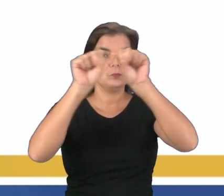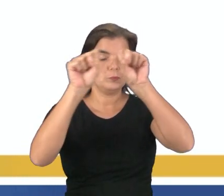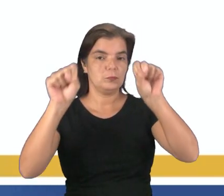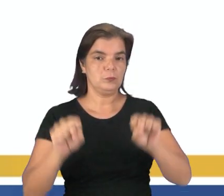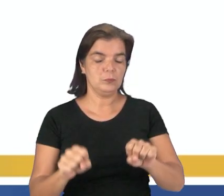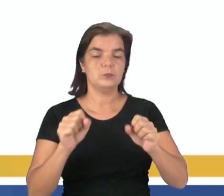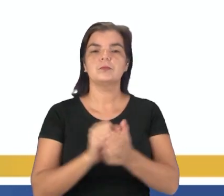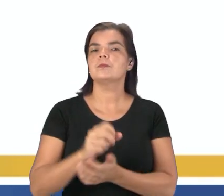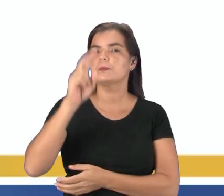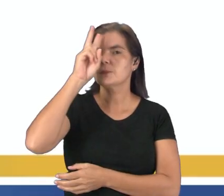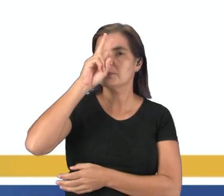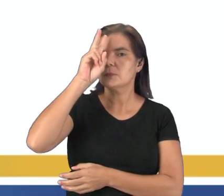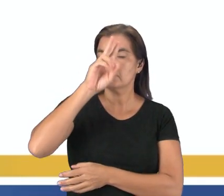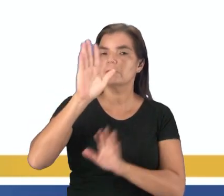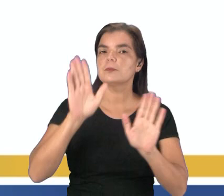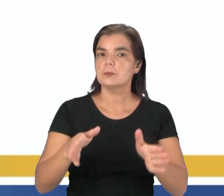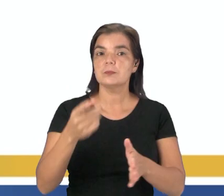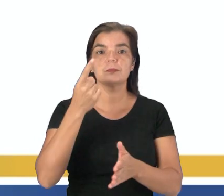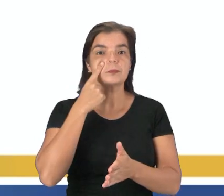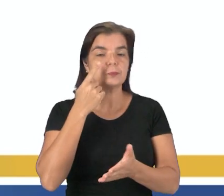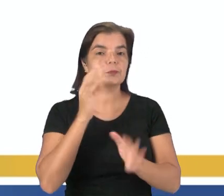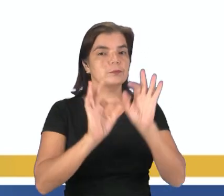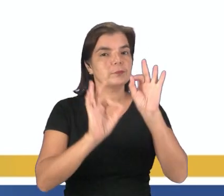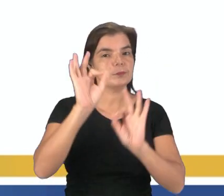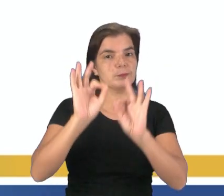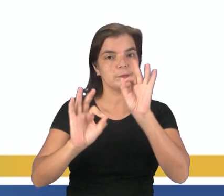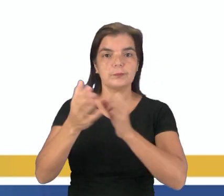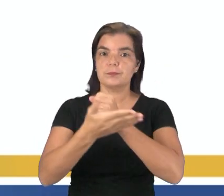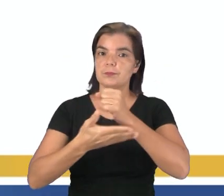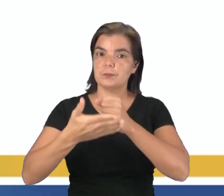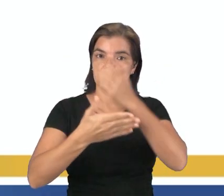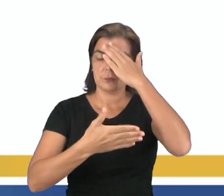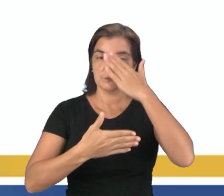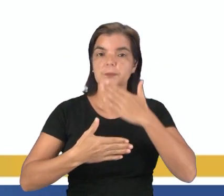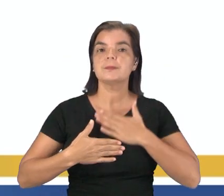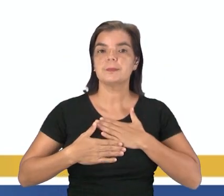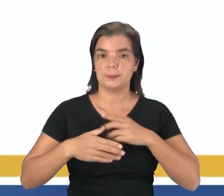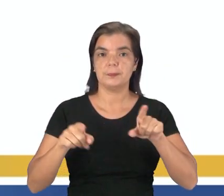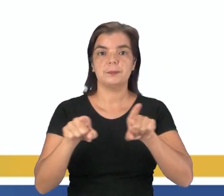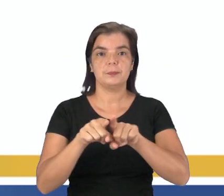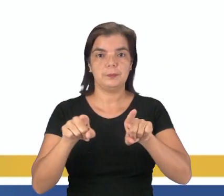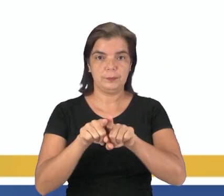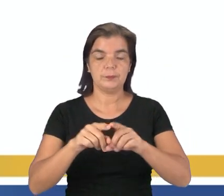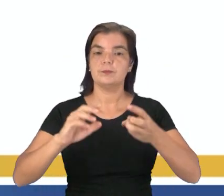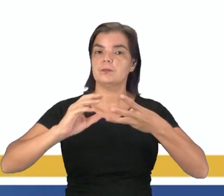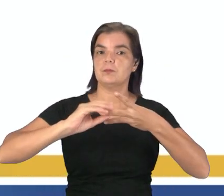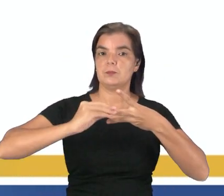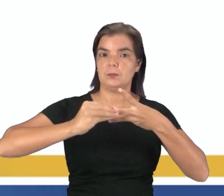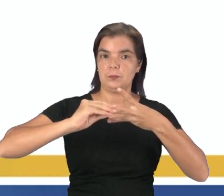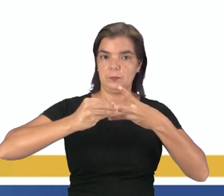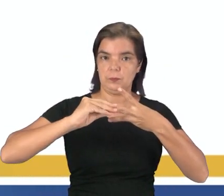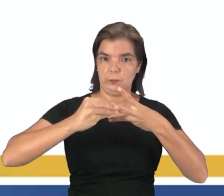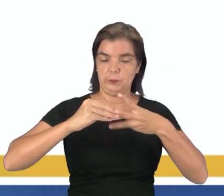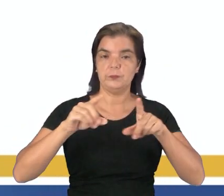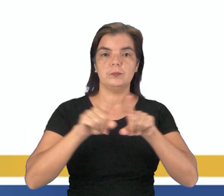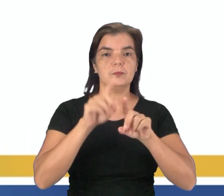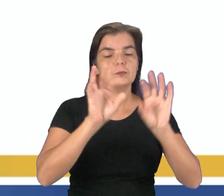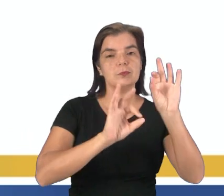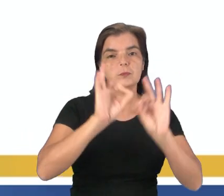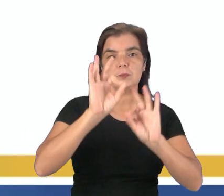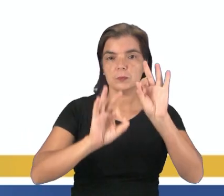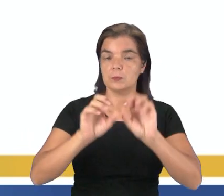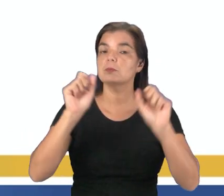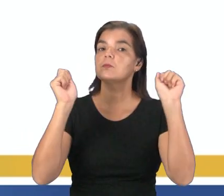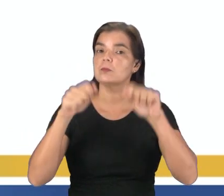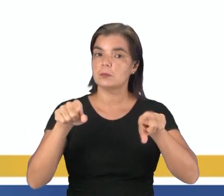sistemas. Lembra que a gente já viu um pouquinho sobre a organização básica do nosso corpo. Nós temos as células se organizam